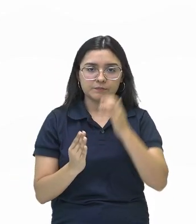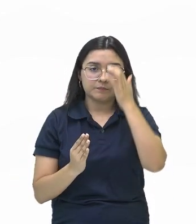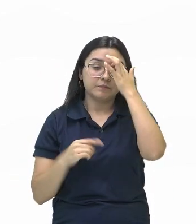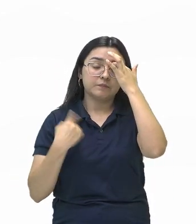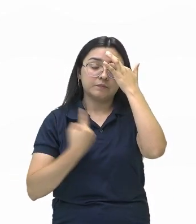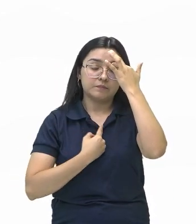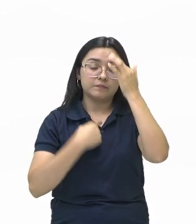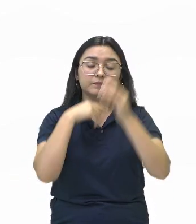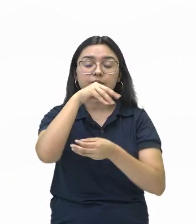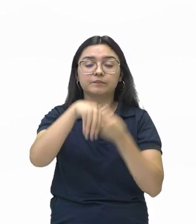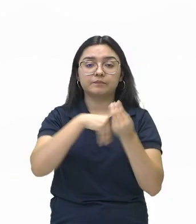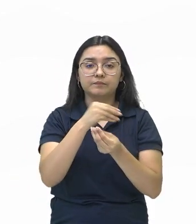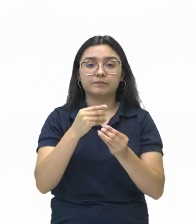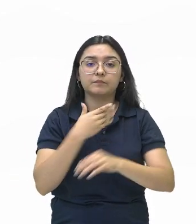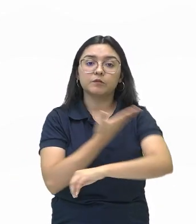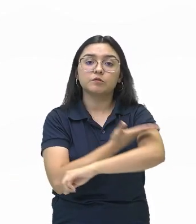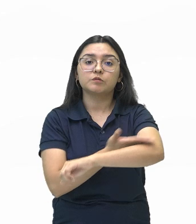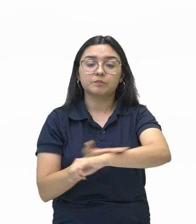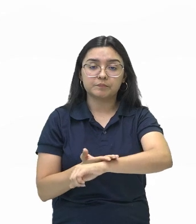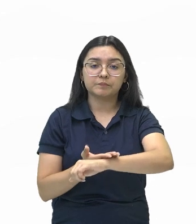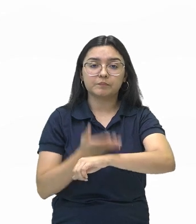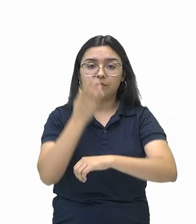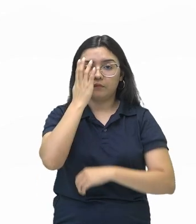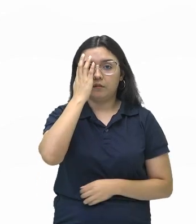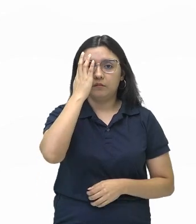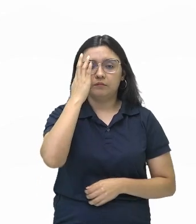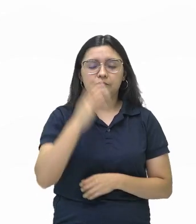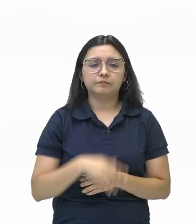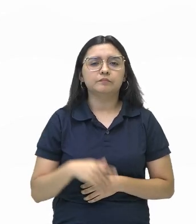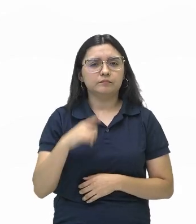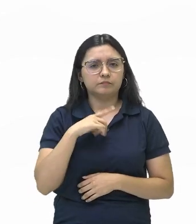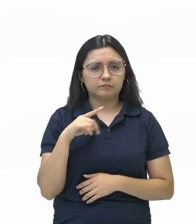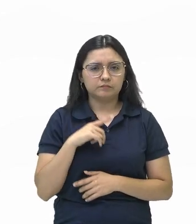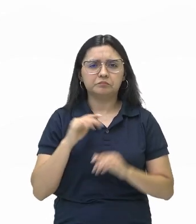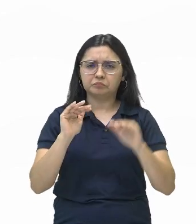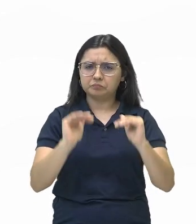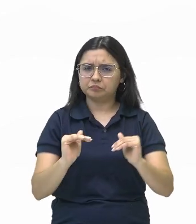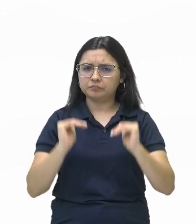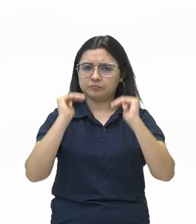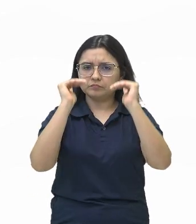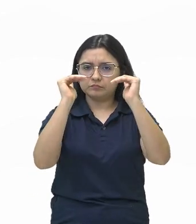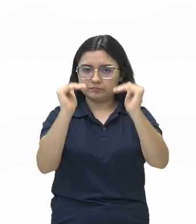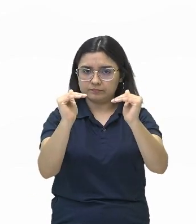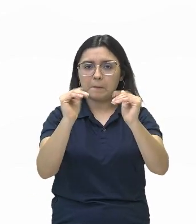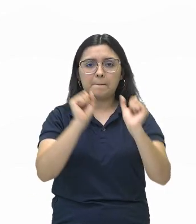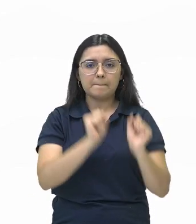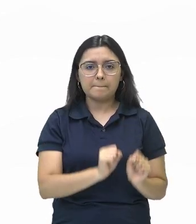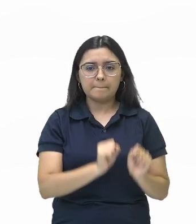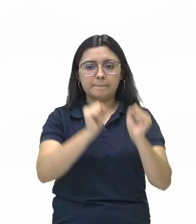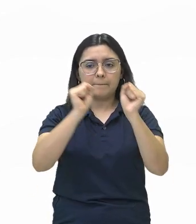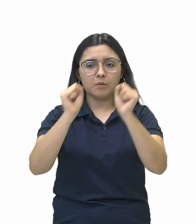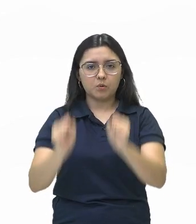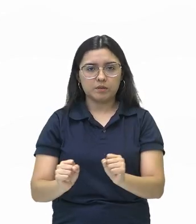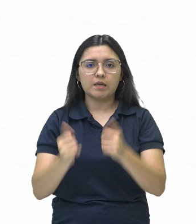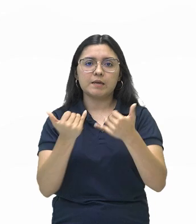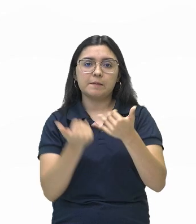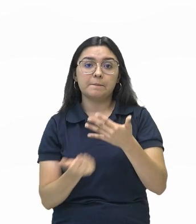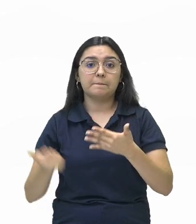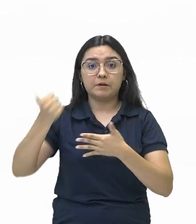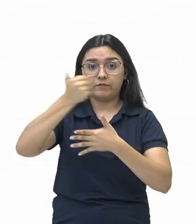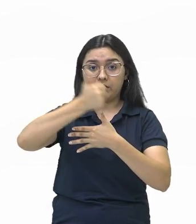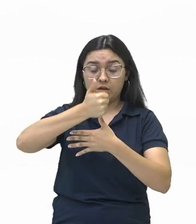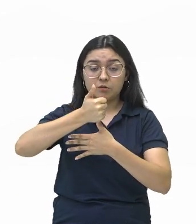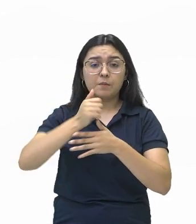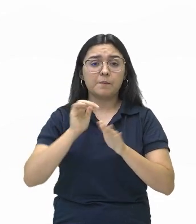mestiços. Os brancos, embora ocupem uma posição de maior poder e de privilégio, mas